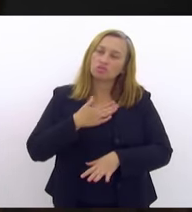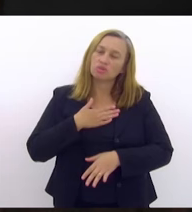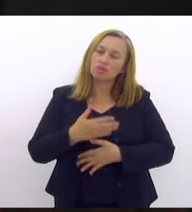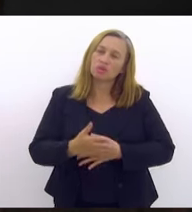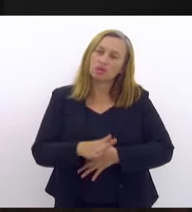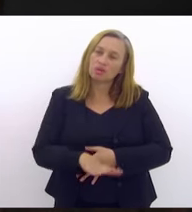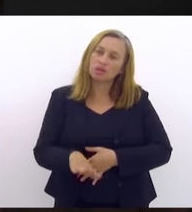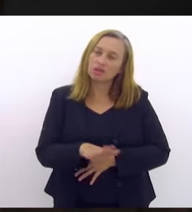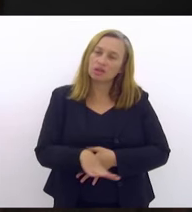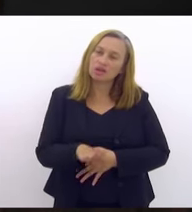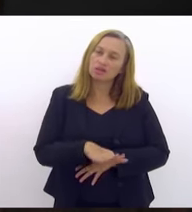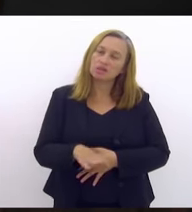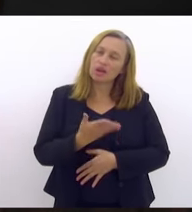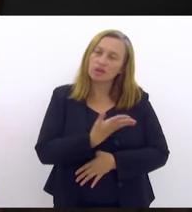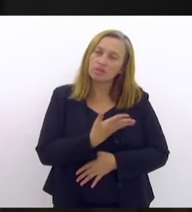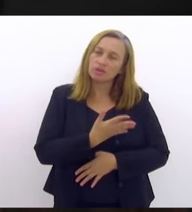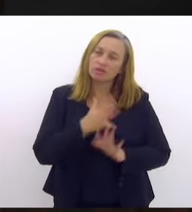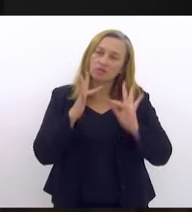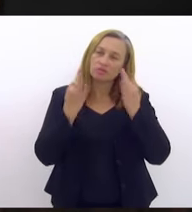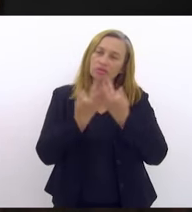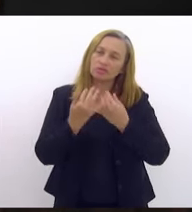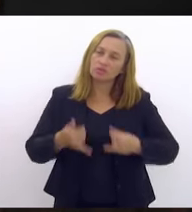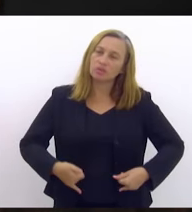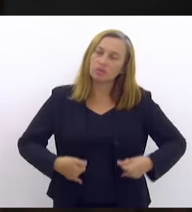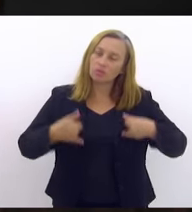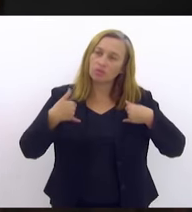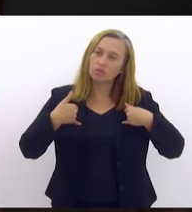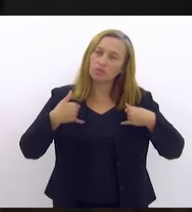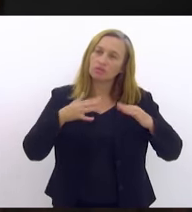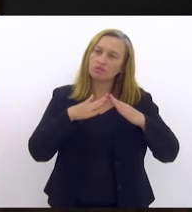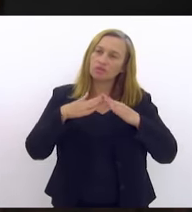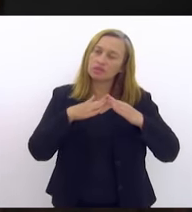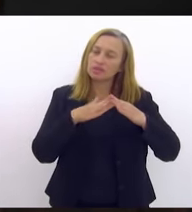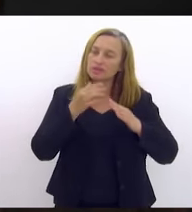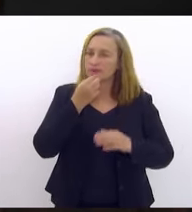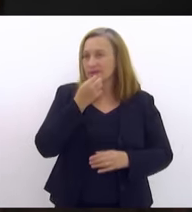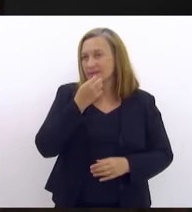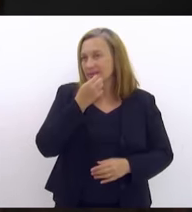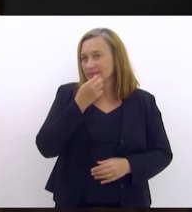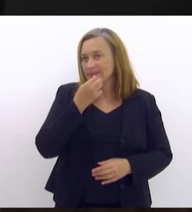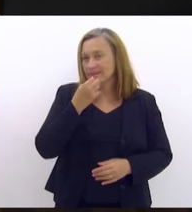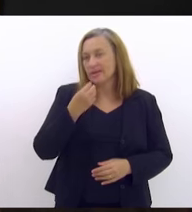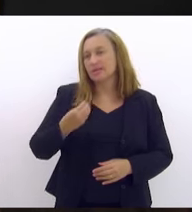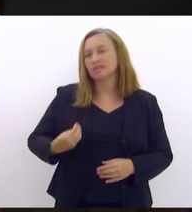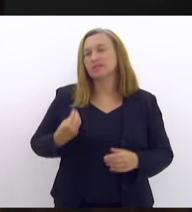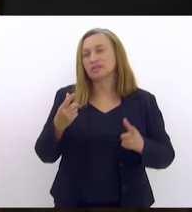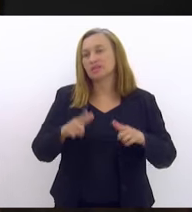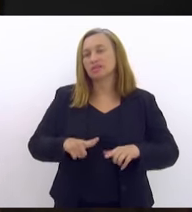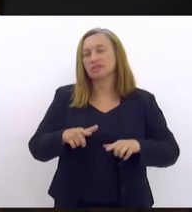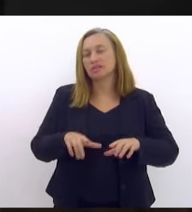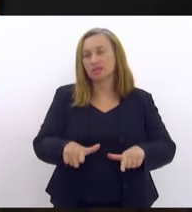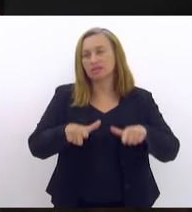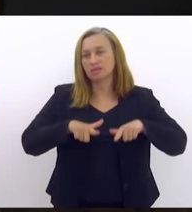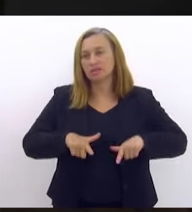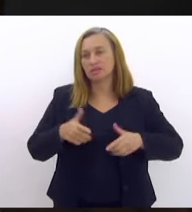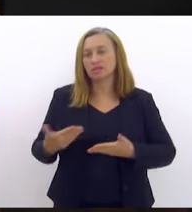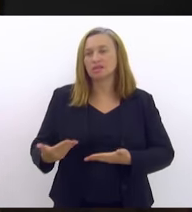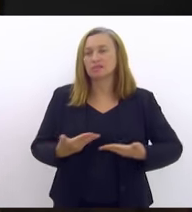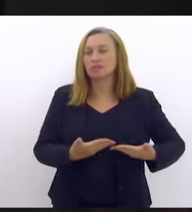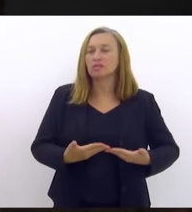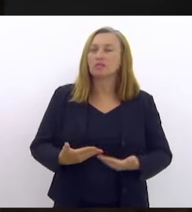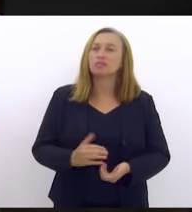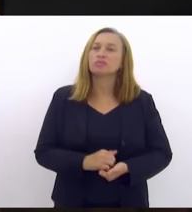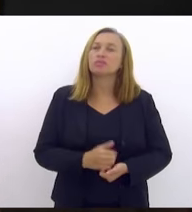amigo da minha família. Sinto muito honrado de hoje estar aqui recebendo essa moção, um